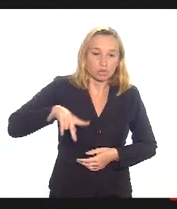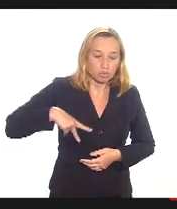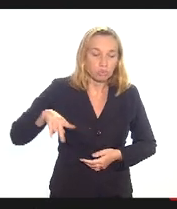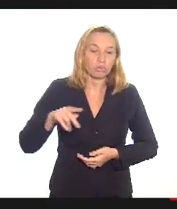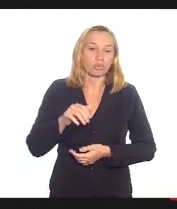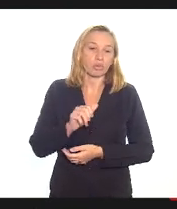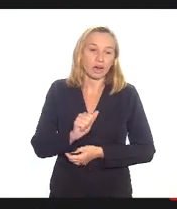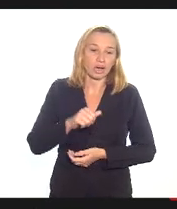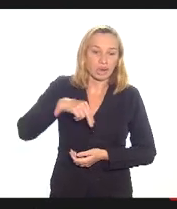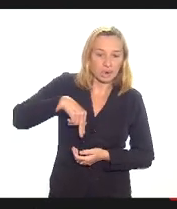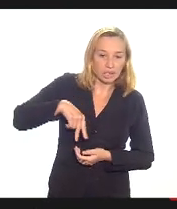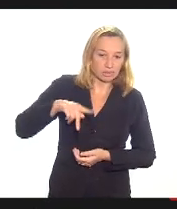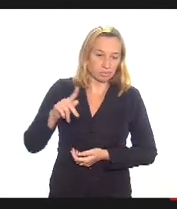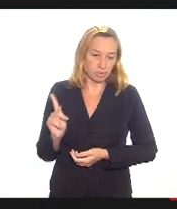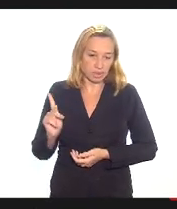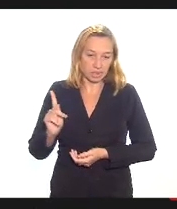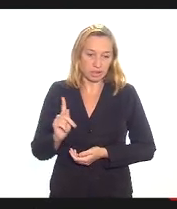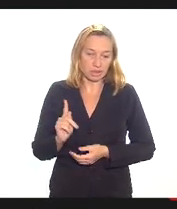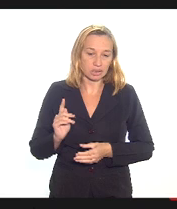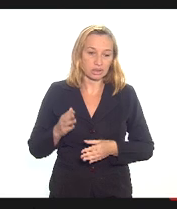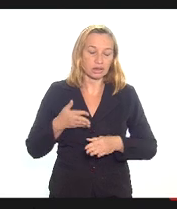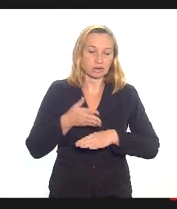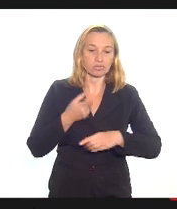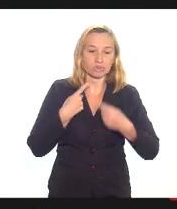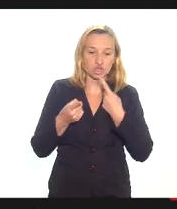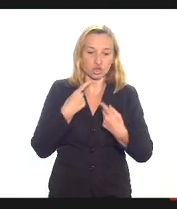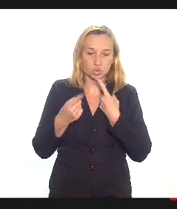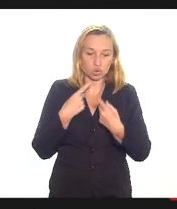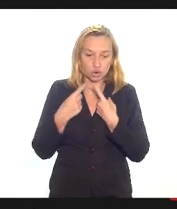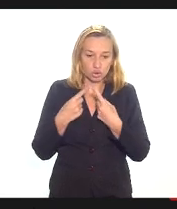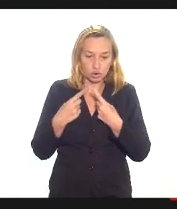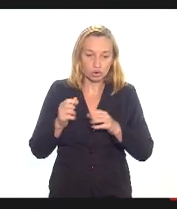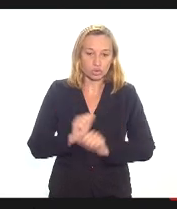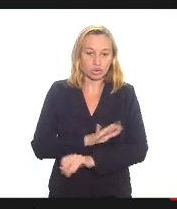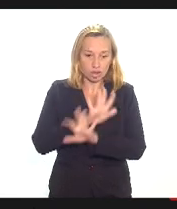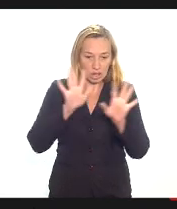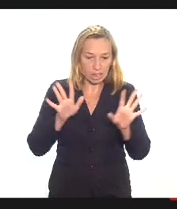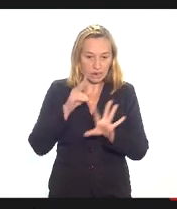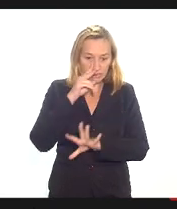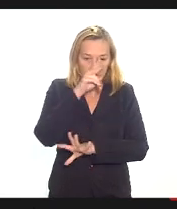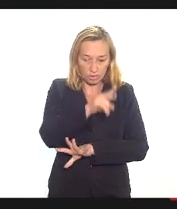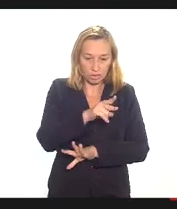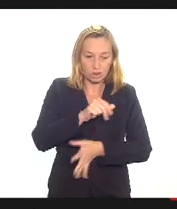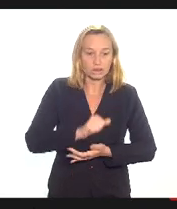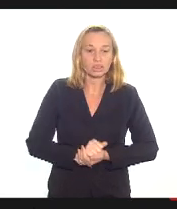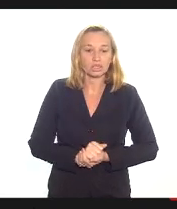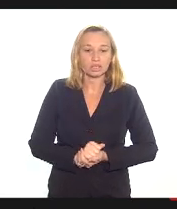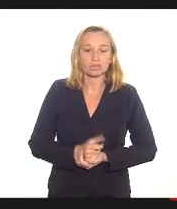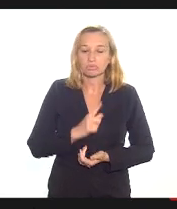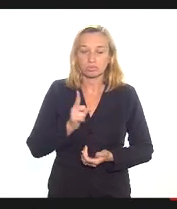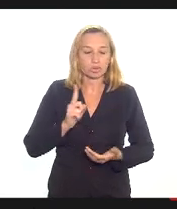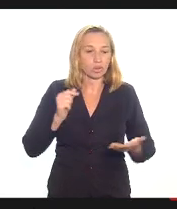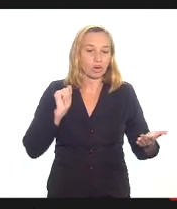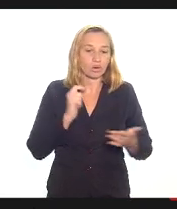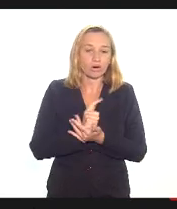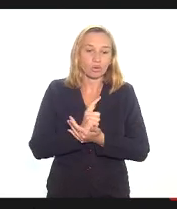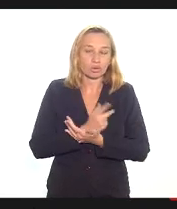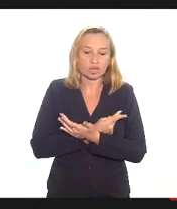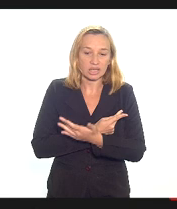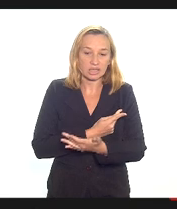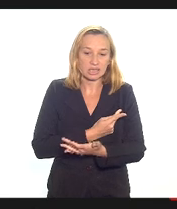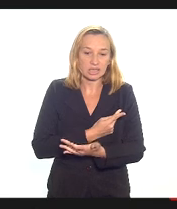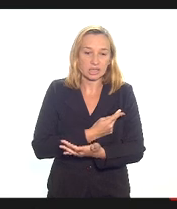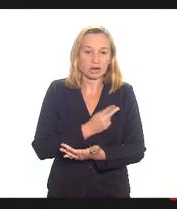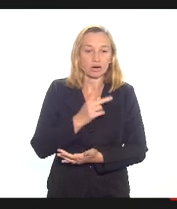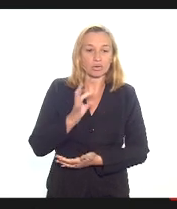ANP entrou nessa discussão de uma forma muito forte, né? Isso não aconteceu naquele trimestre,